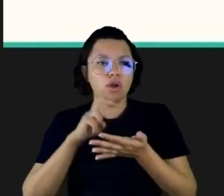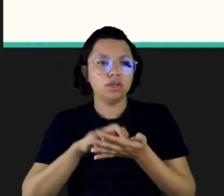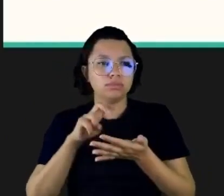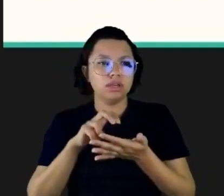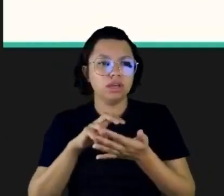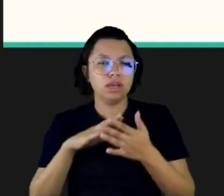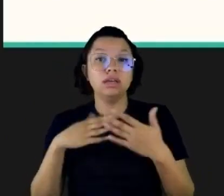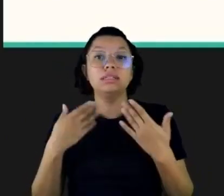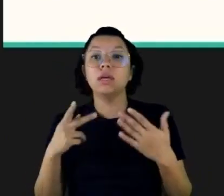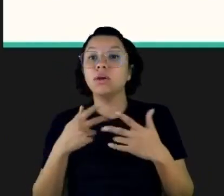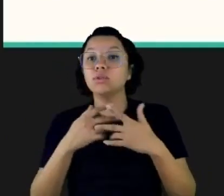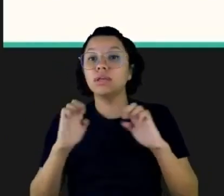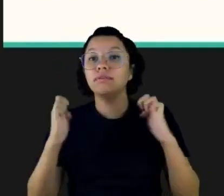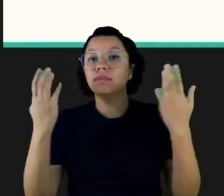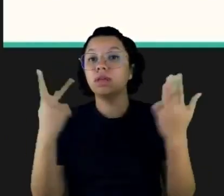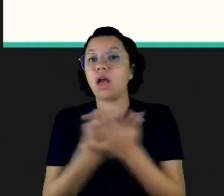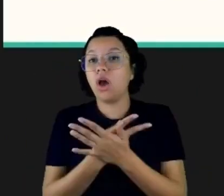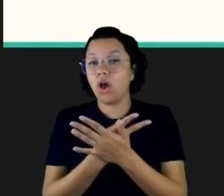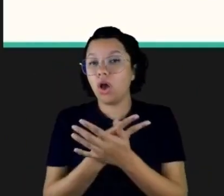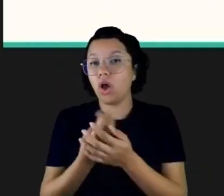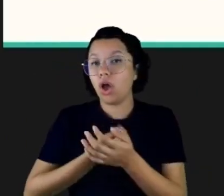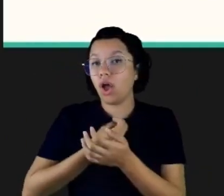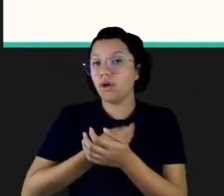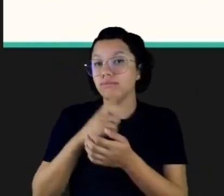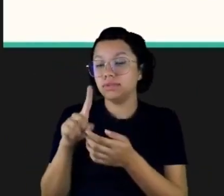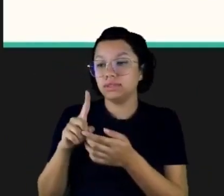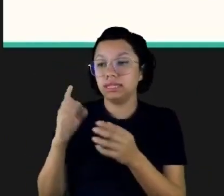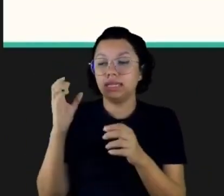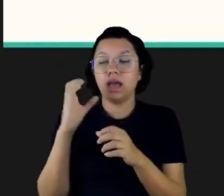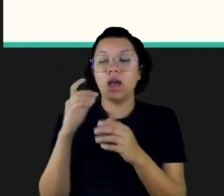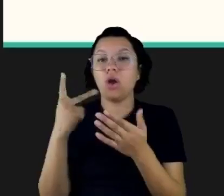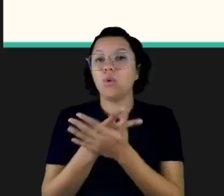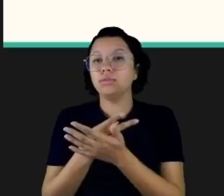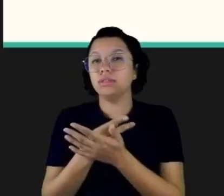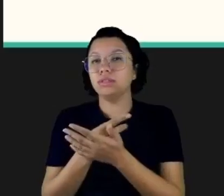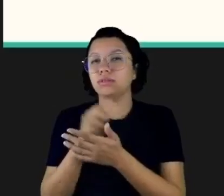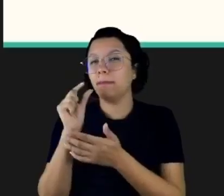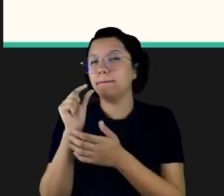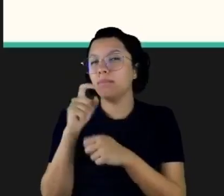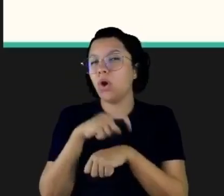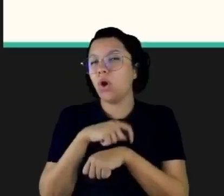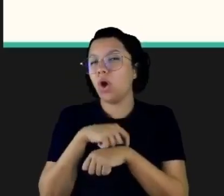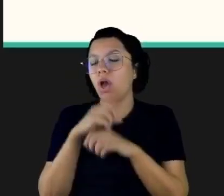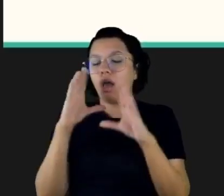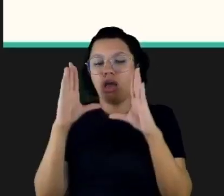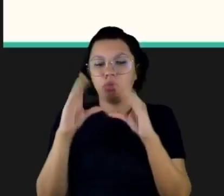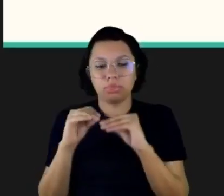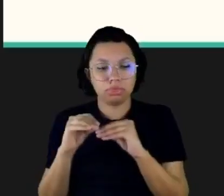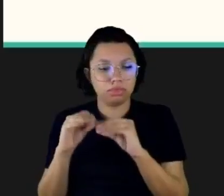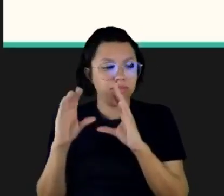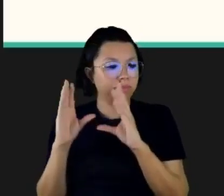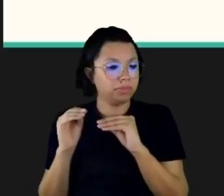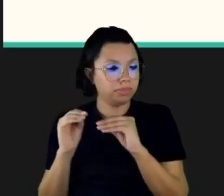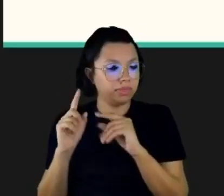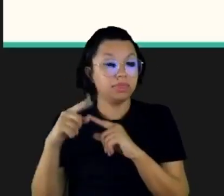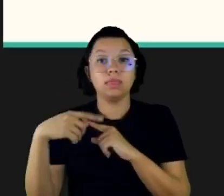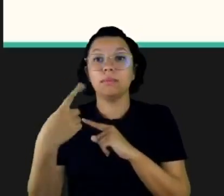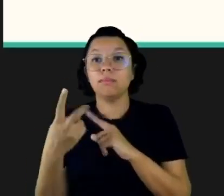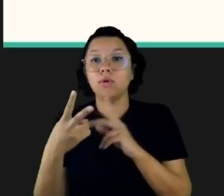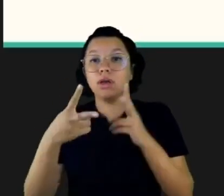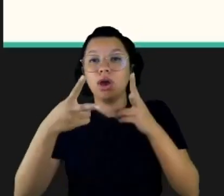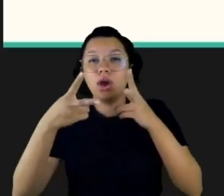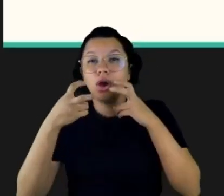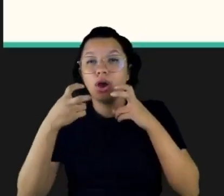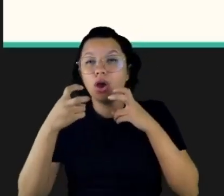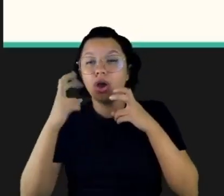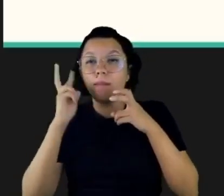dele recentemente vai se apagando. Depois, ele fica com a memória de reconhecimento imediato